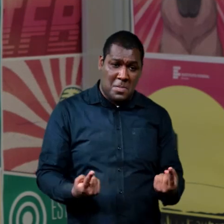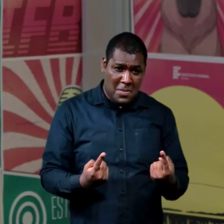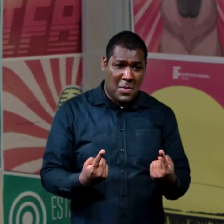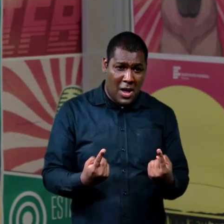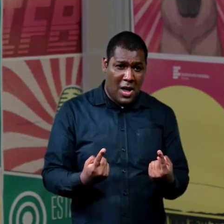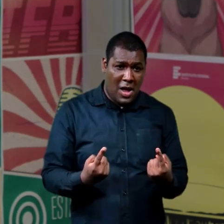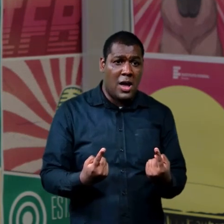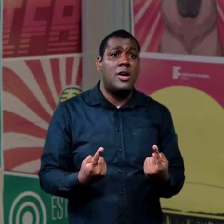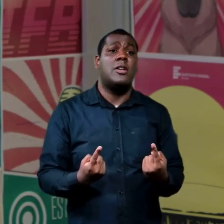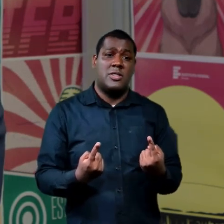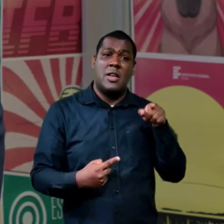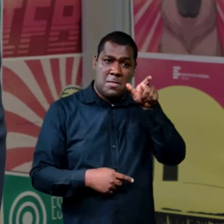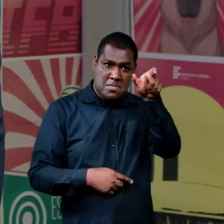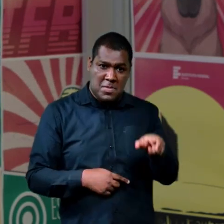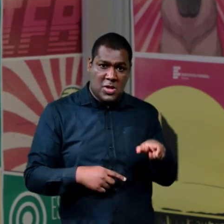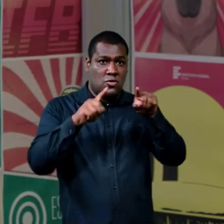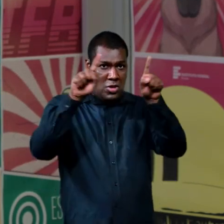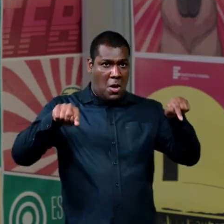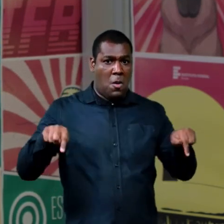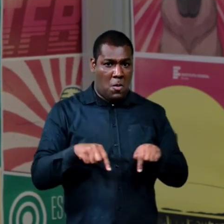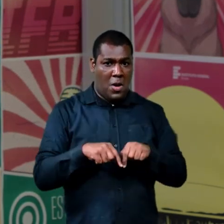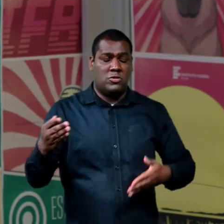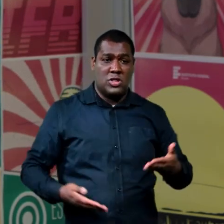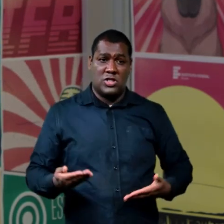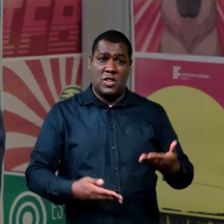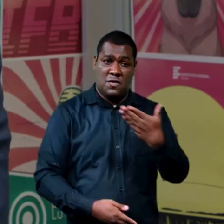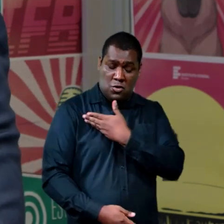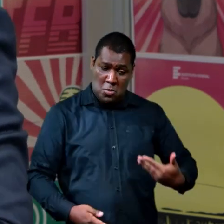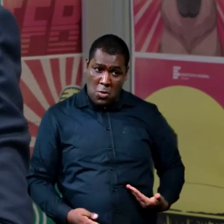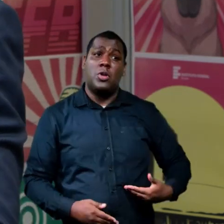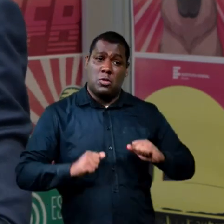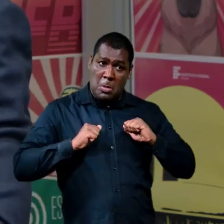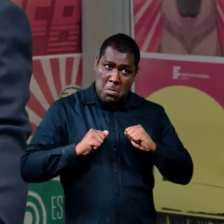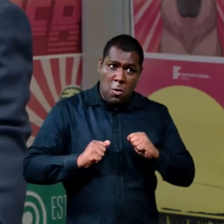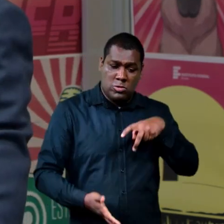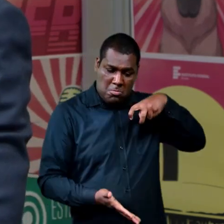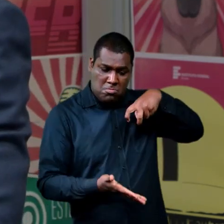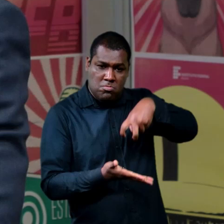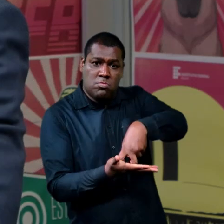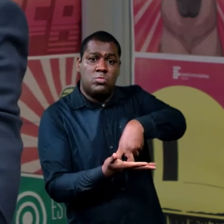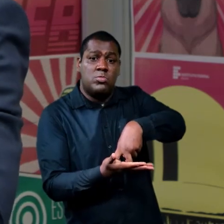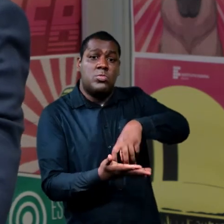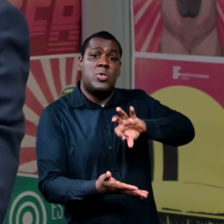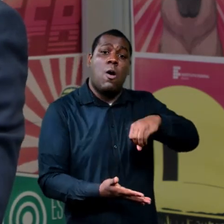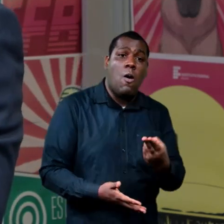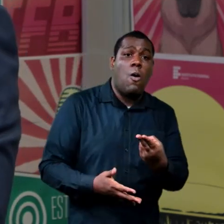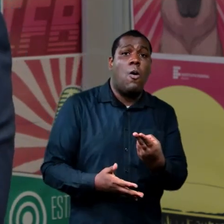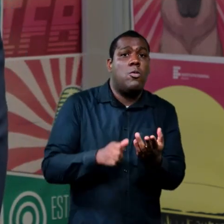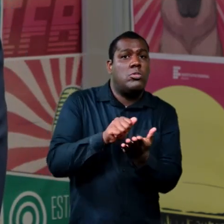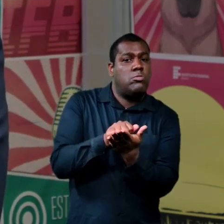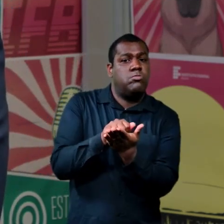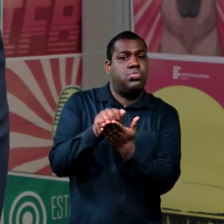de demissão, ainda assim elas são punidas administrativamente, exatamente para que a gente evite aquele